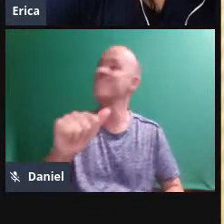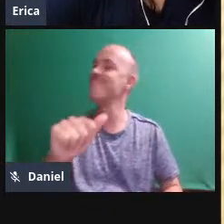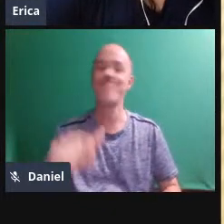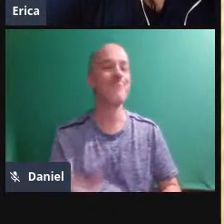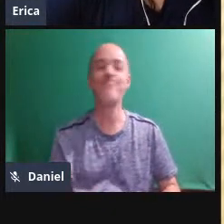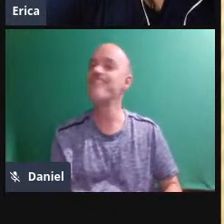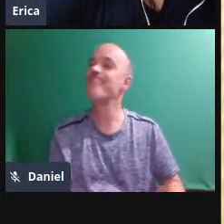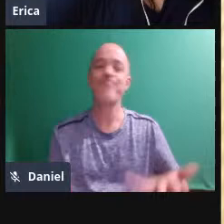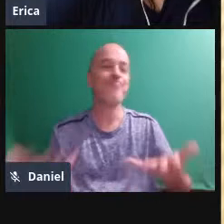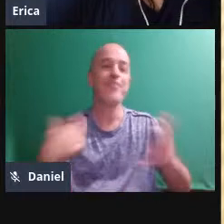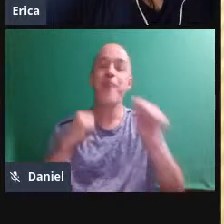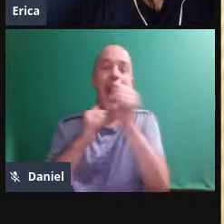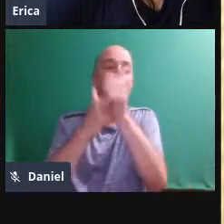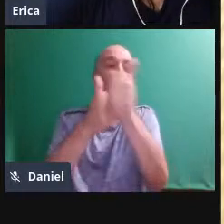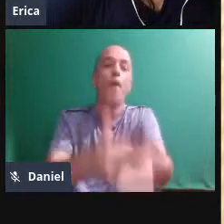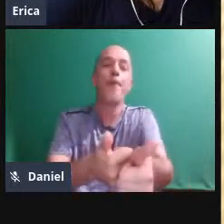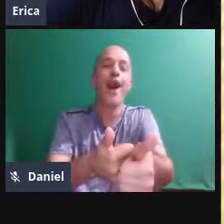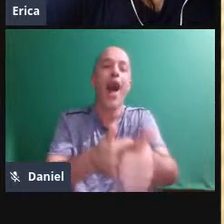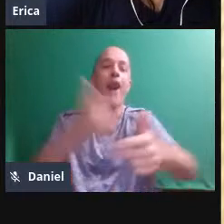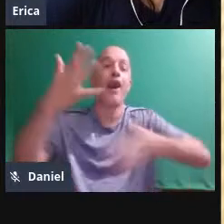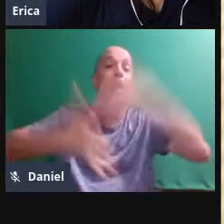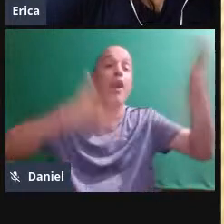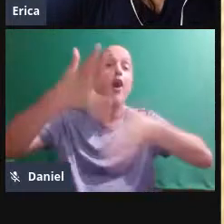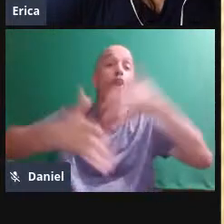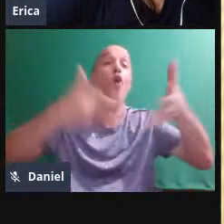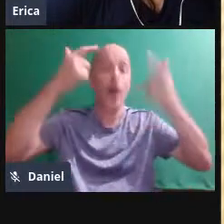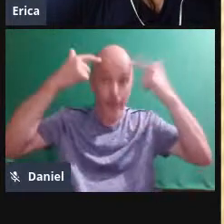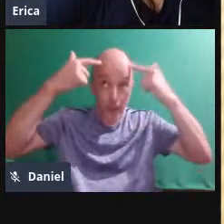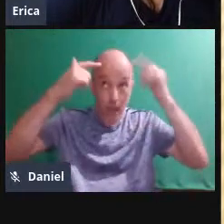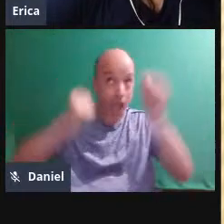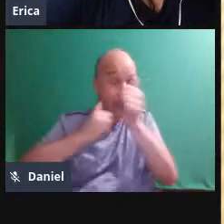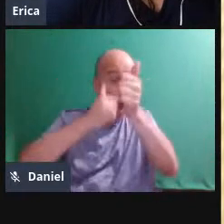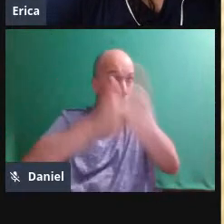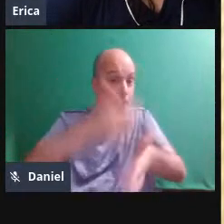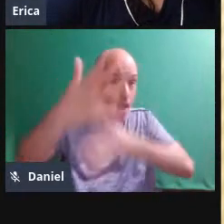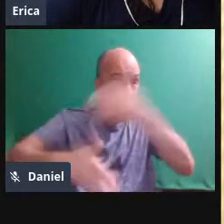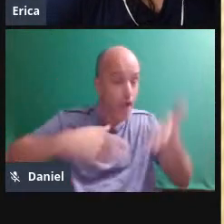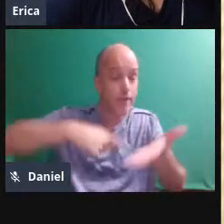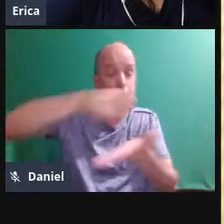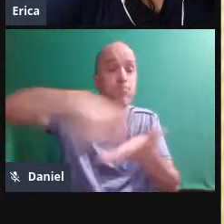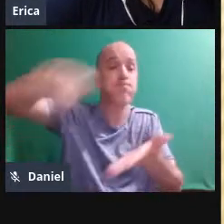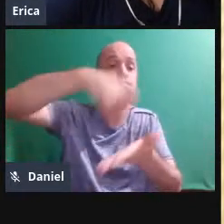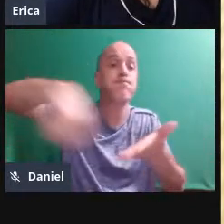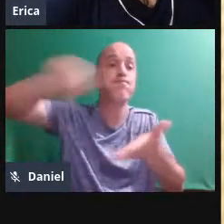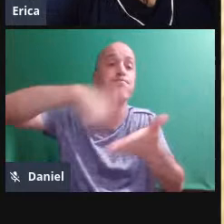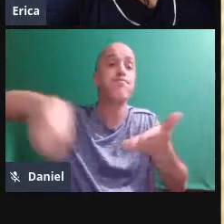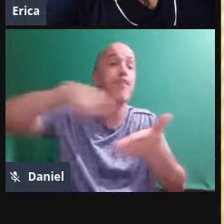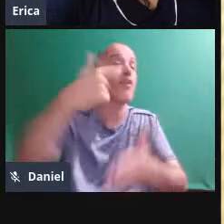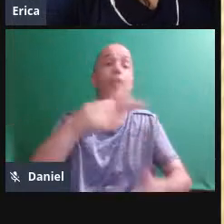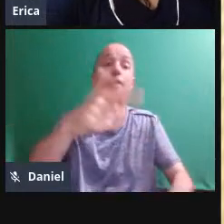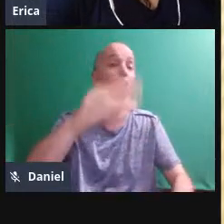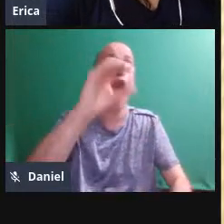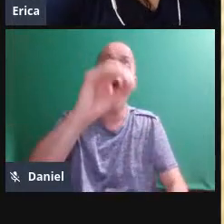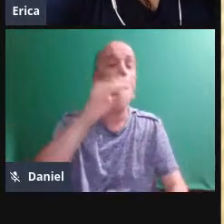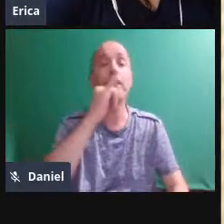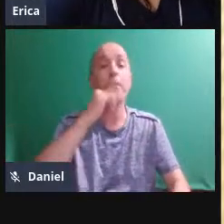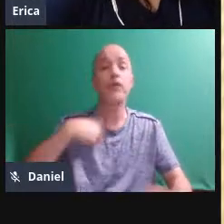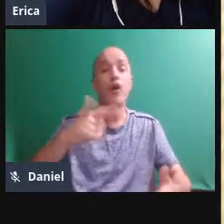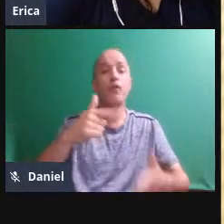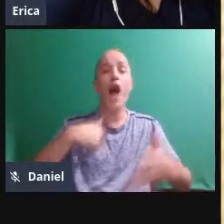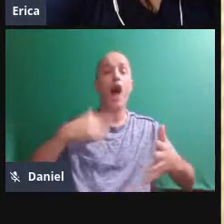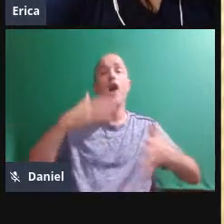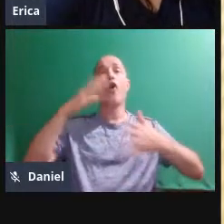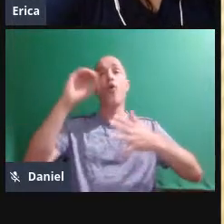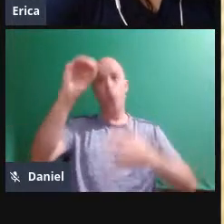na maioria das vezes omitem os artigos. Porque eles acompanham na hora de escrever a língua de